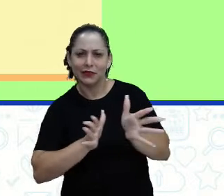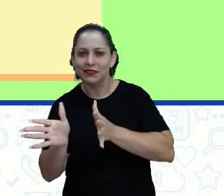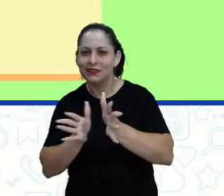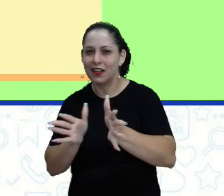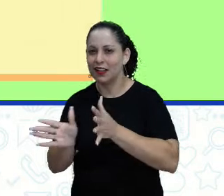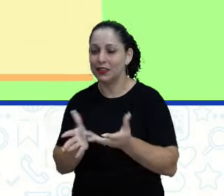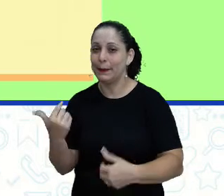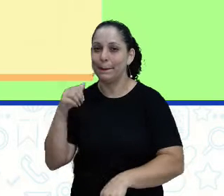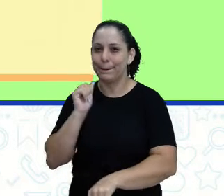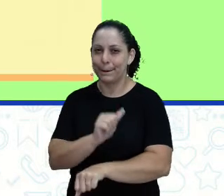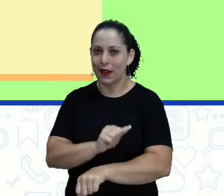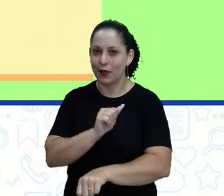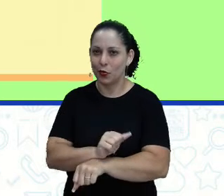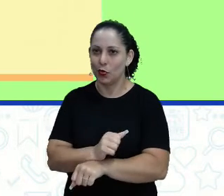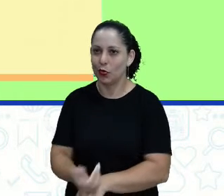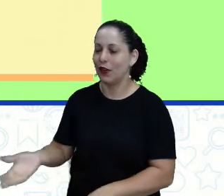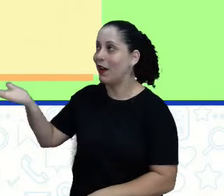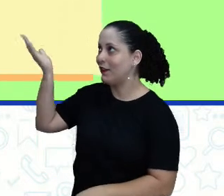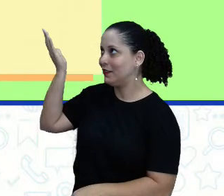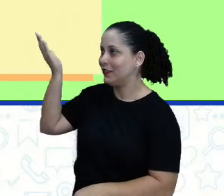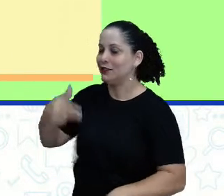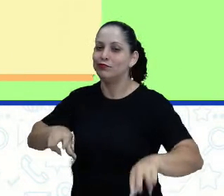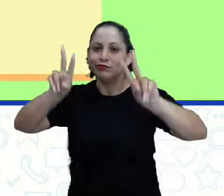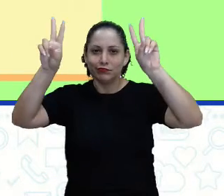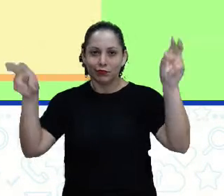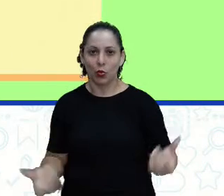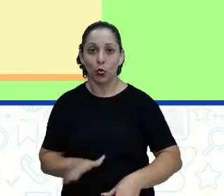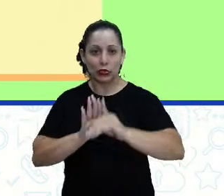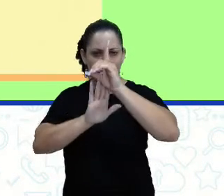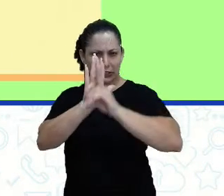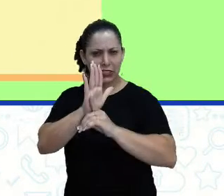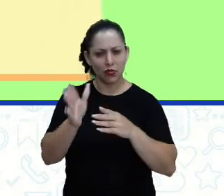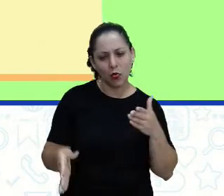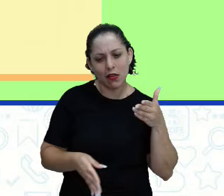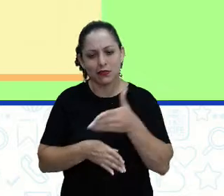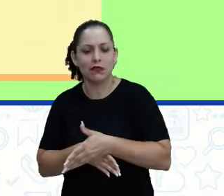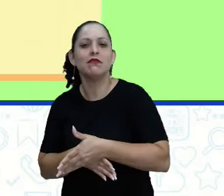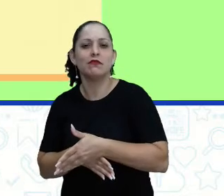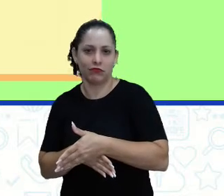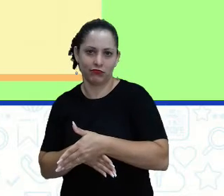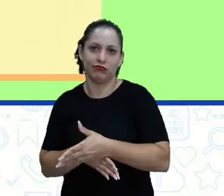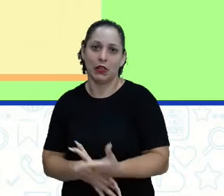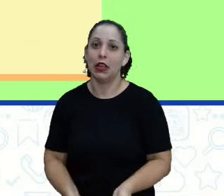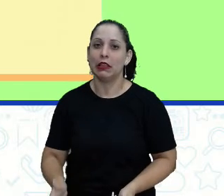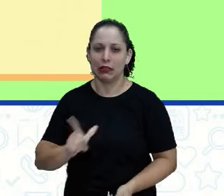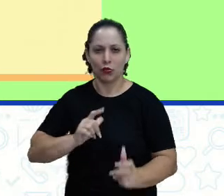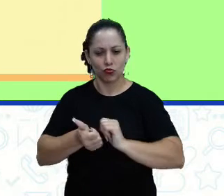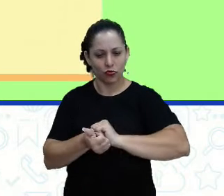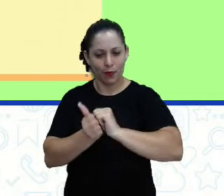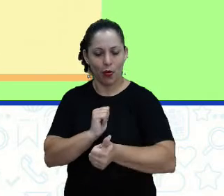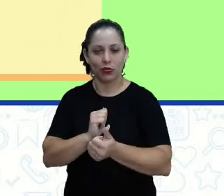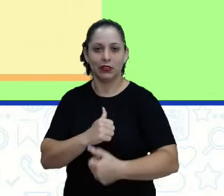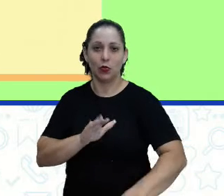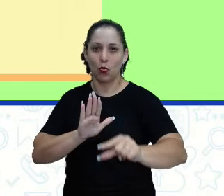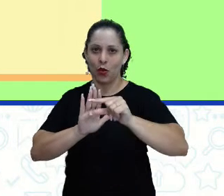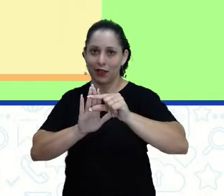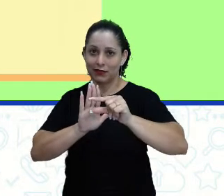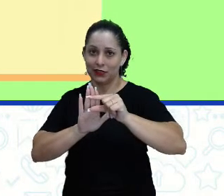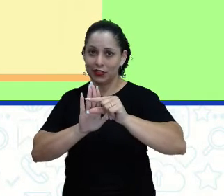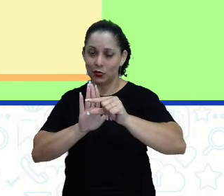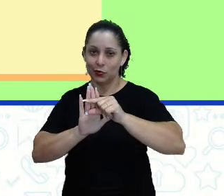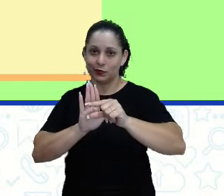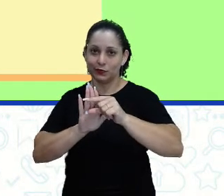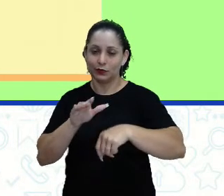a gente parou nessa parte do direito de acesso ao esporte. Então, eu trouxe aí um artigo da nossa